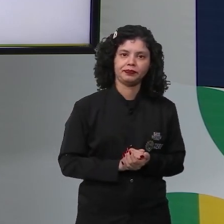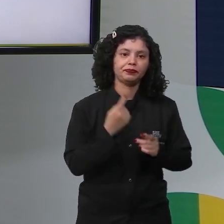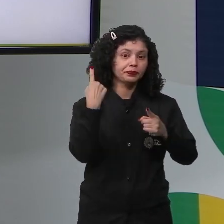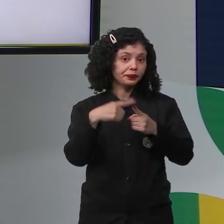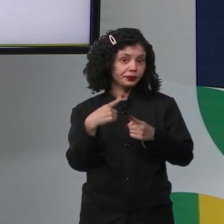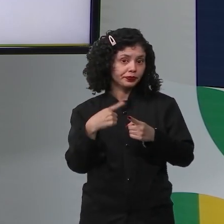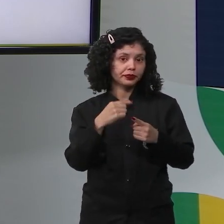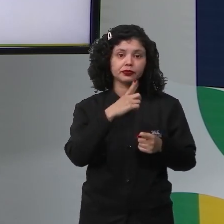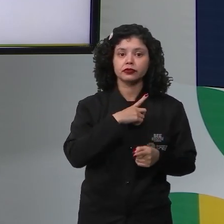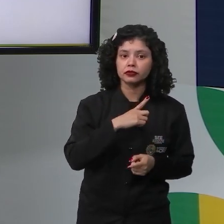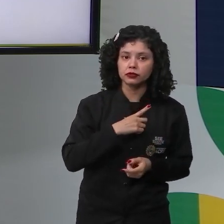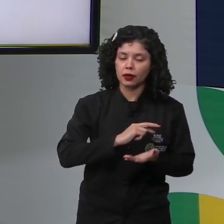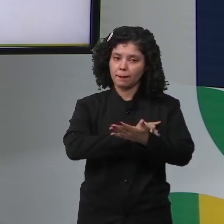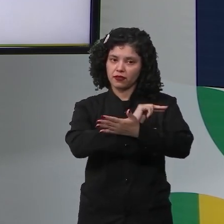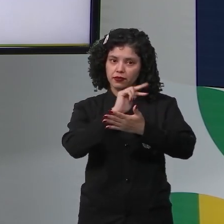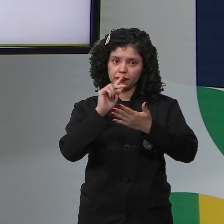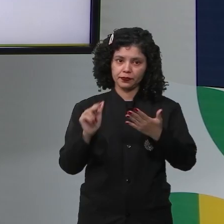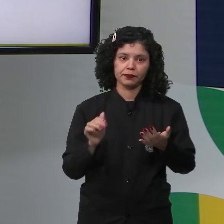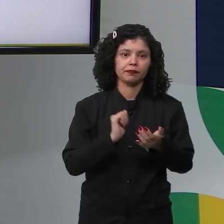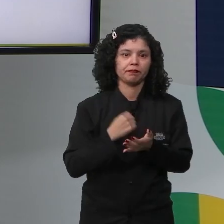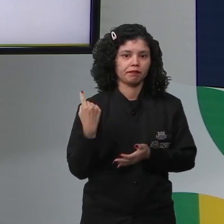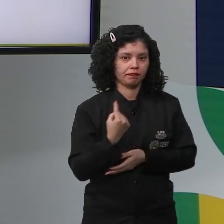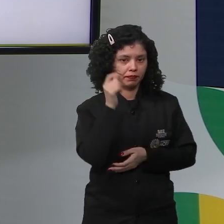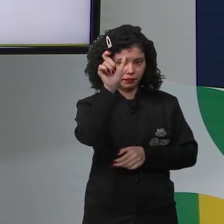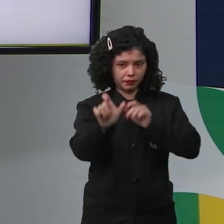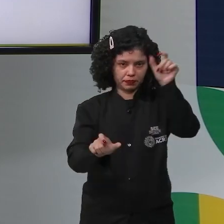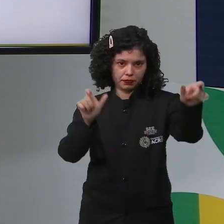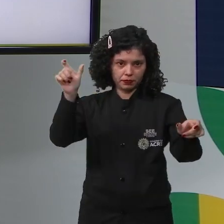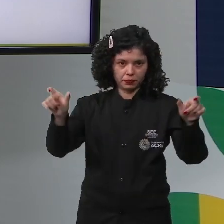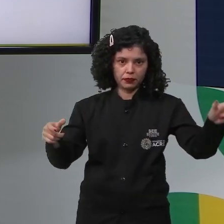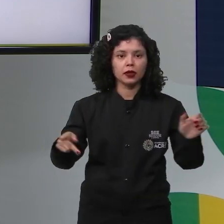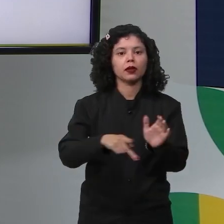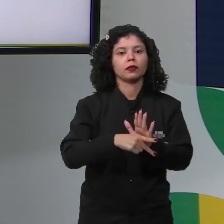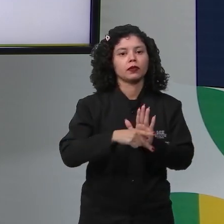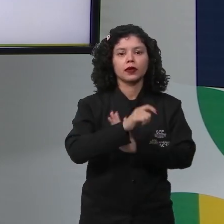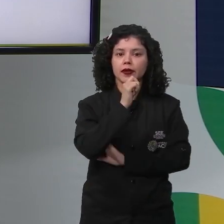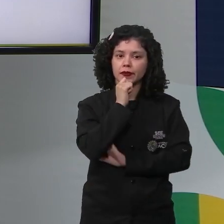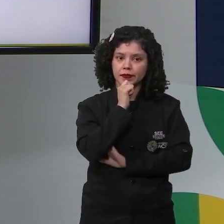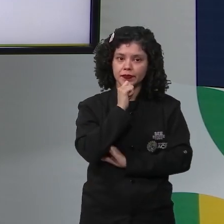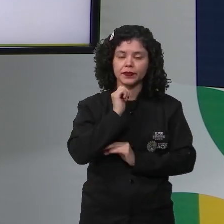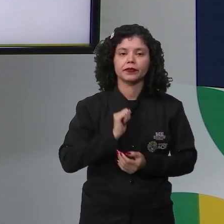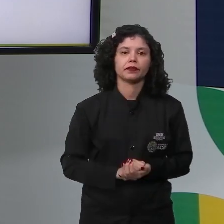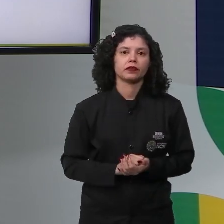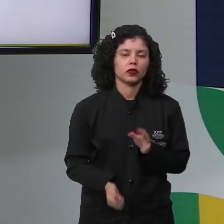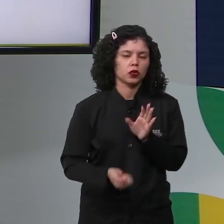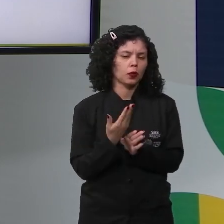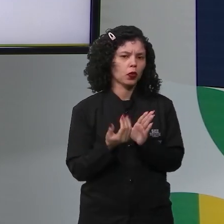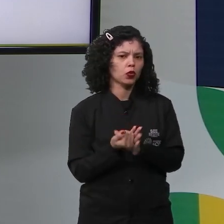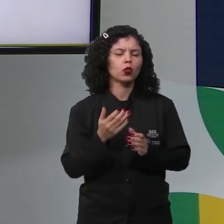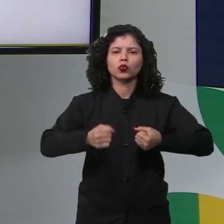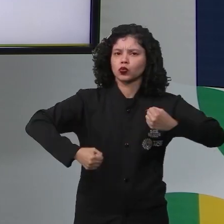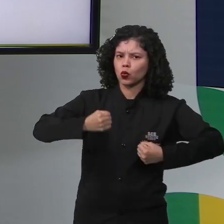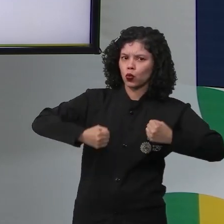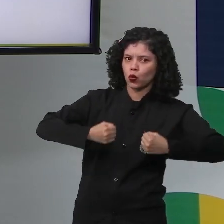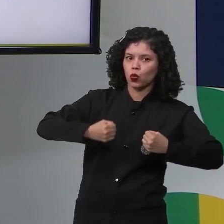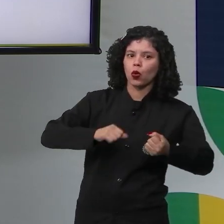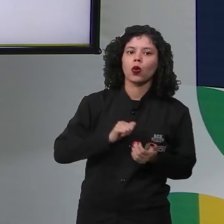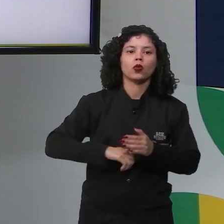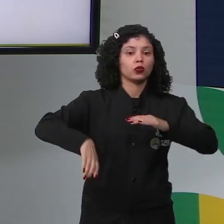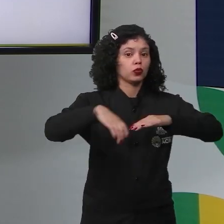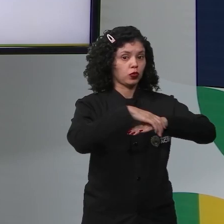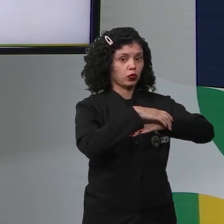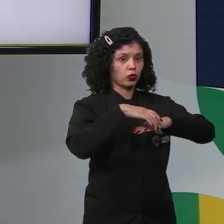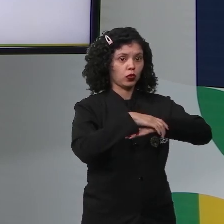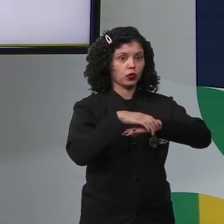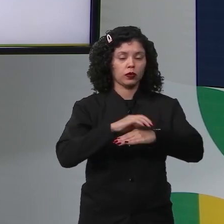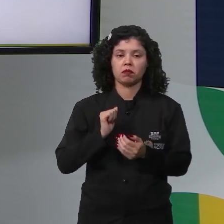porque há vários indivíduos participando, por exemplo, da produção de um carro, de um par de